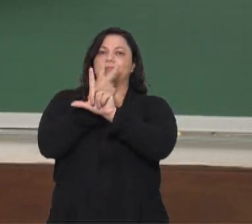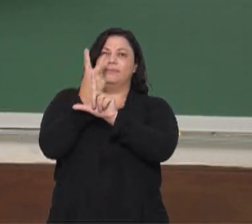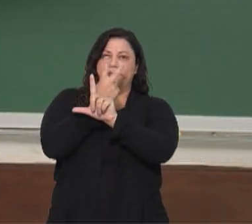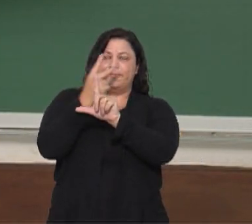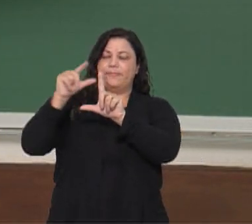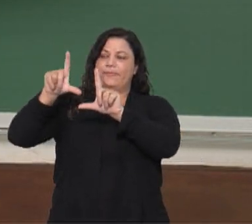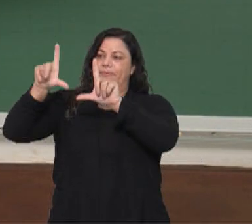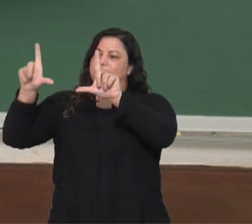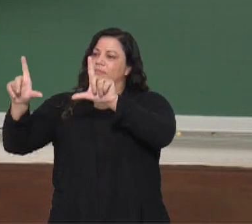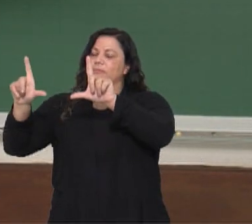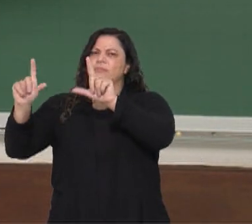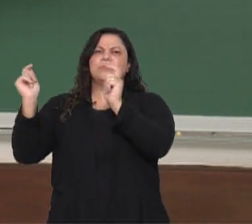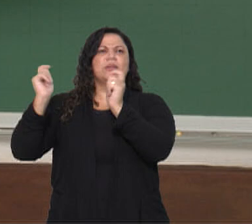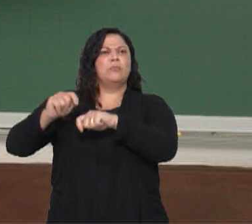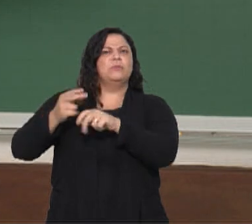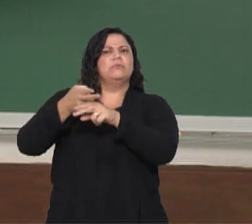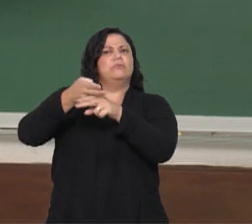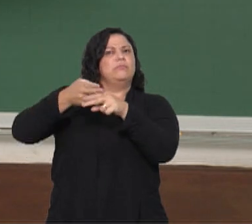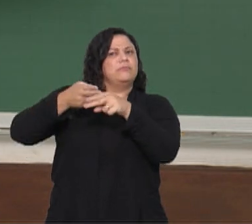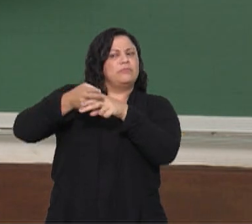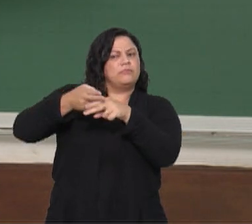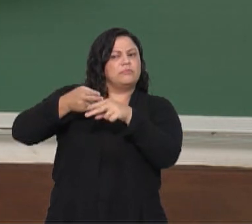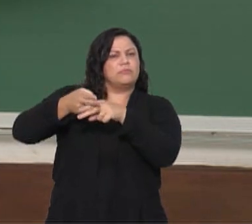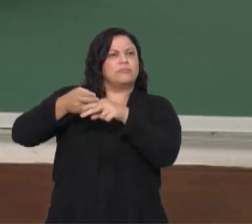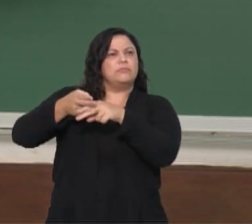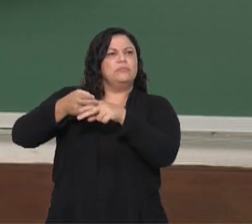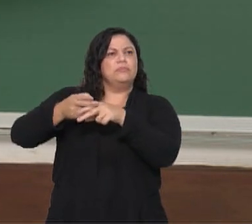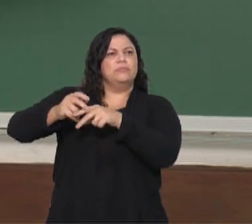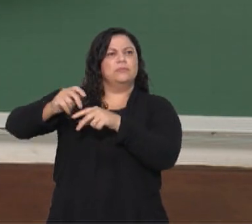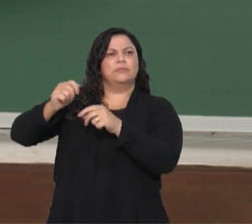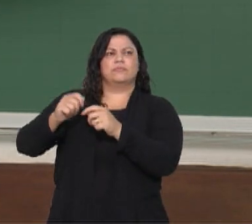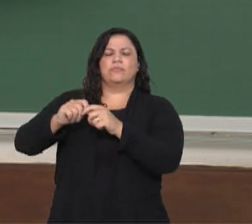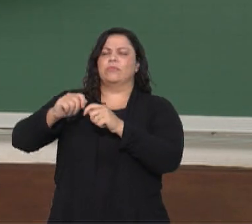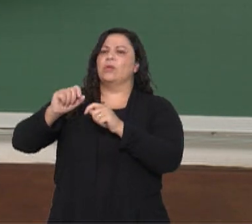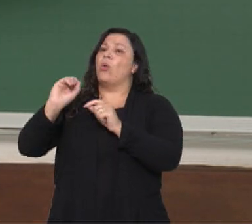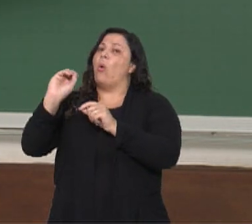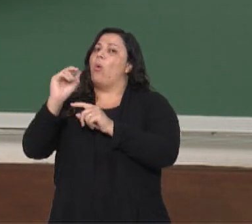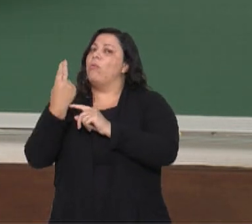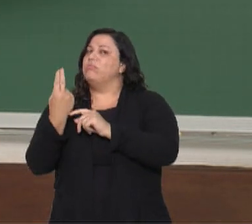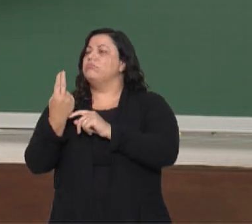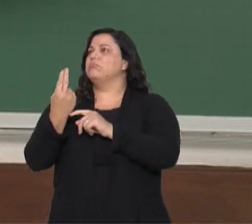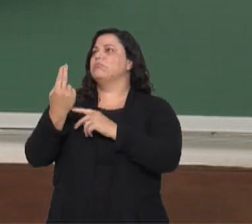ela poderia ser uma faca, poderia ser um machado de mão, ou mesmo um machado